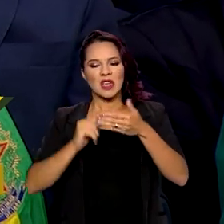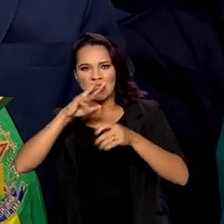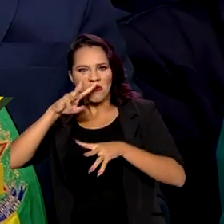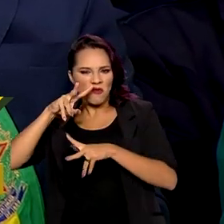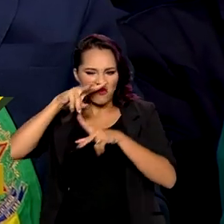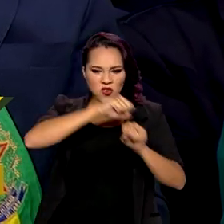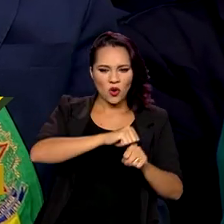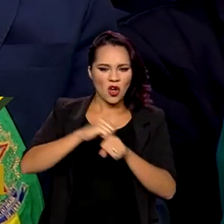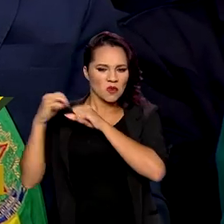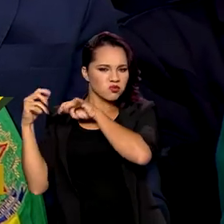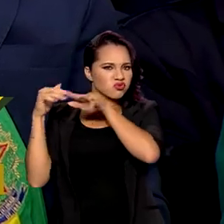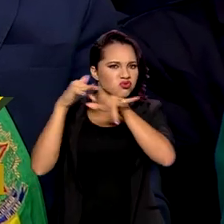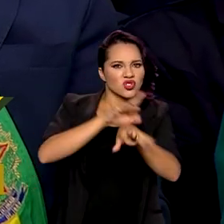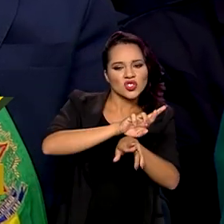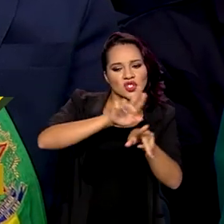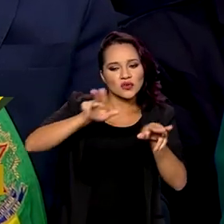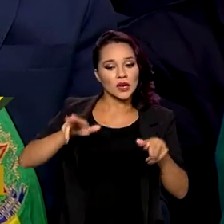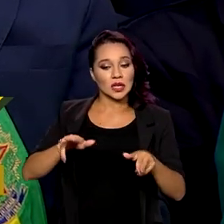invasões,